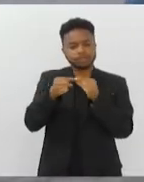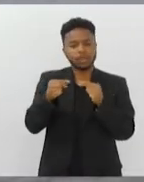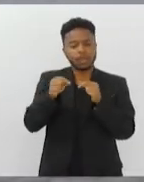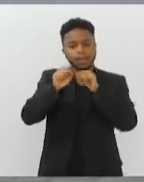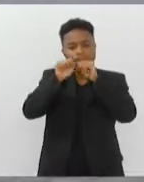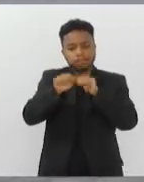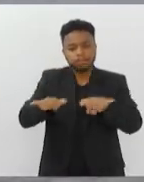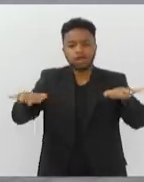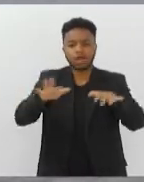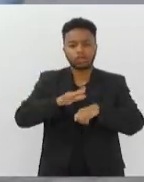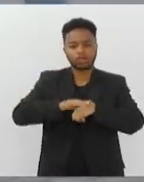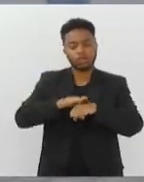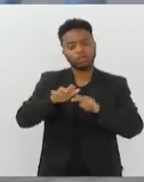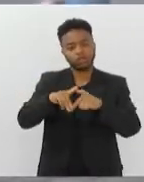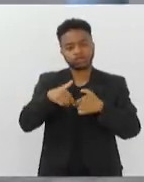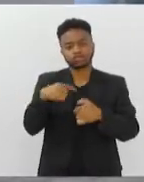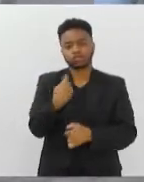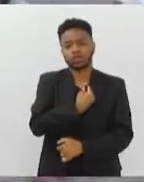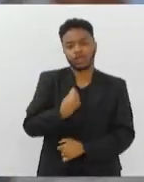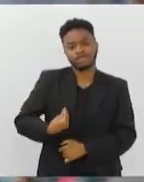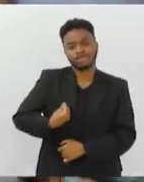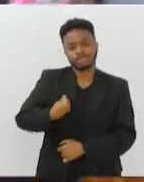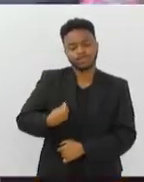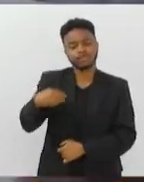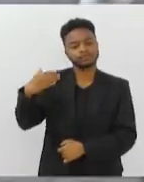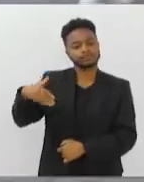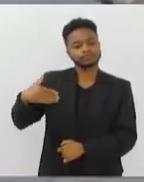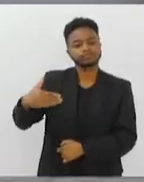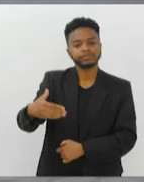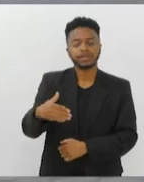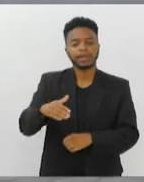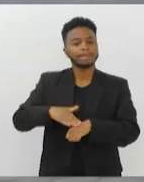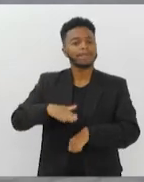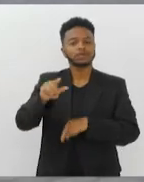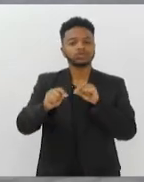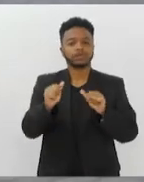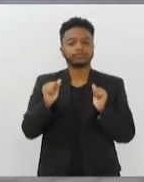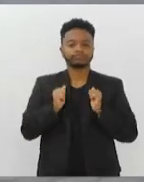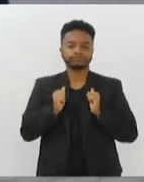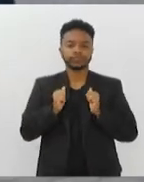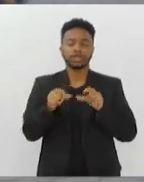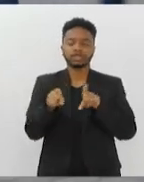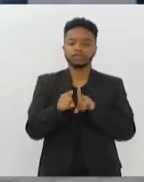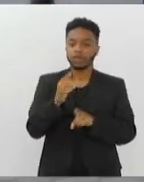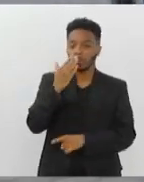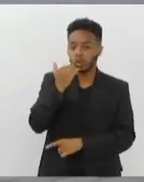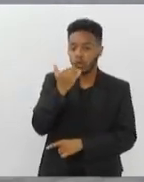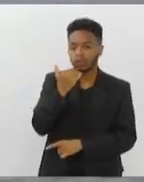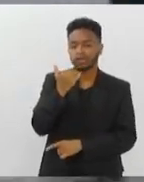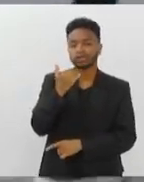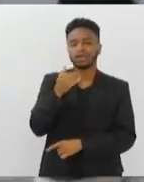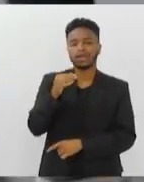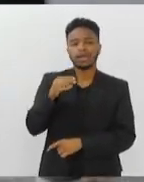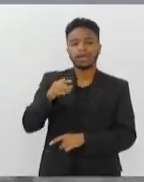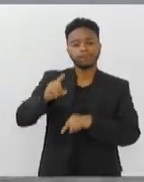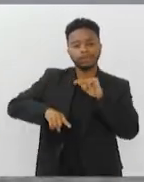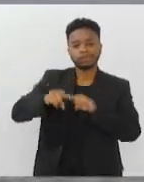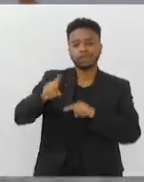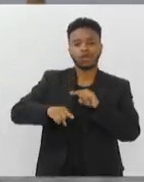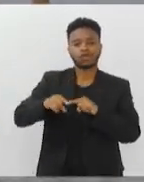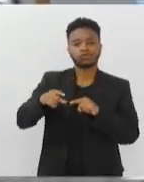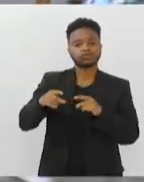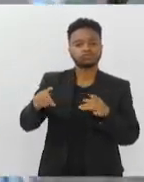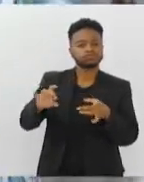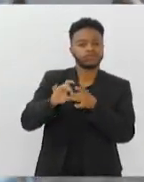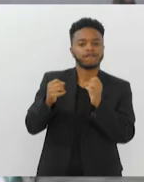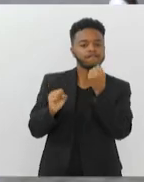conta dos hábitos de vida que estão cada vez mais sedentários, alimentação ultraprocessada, isso está